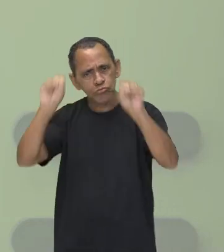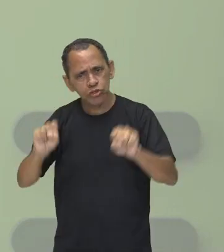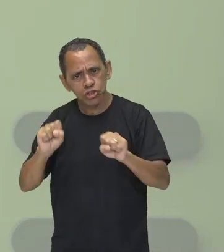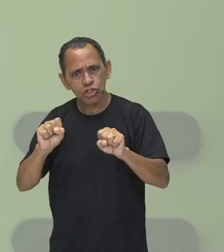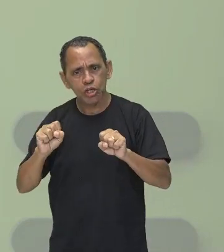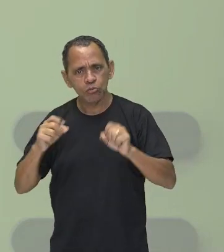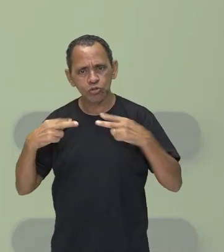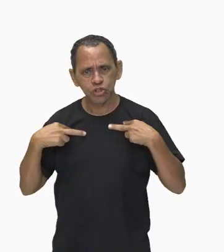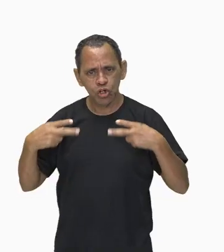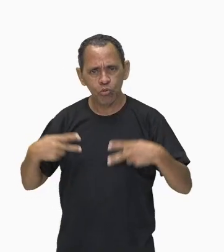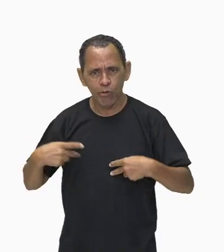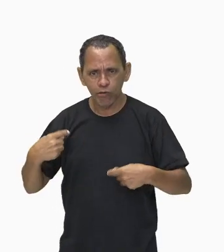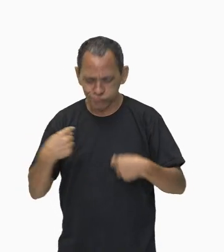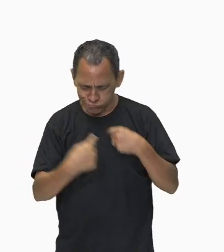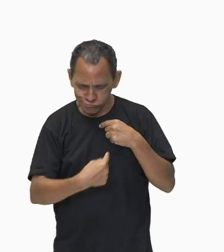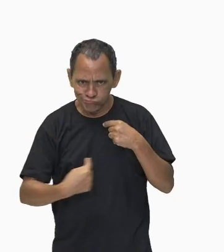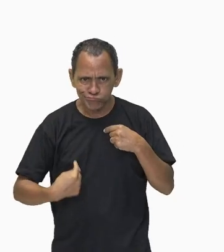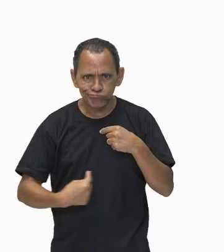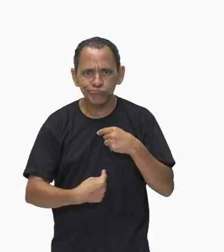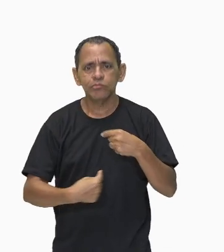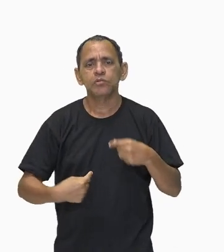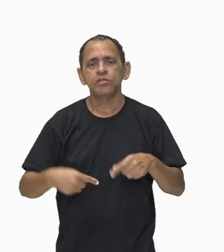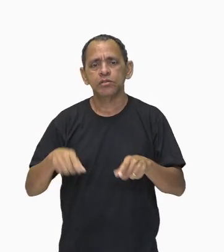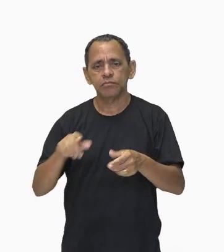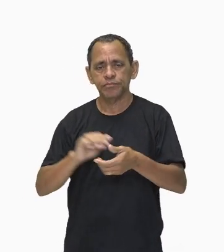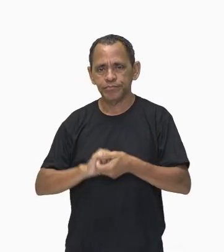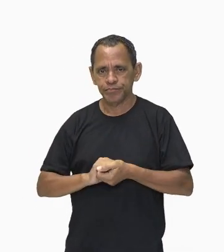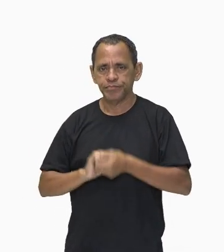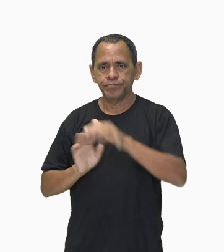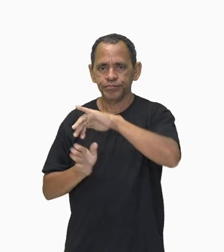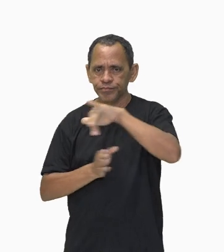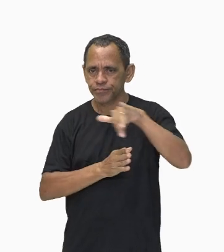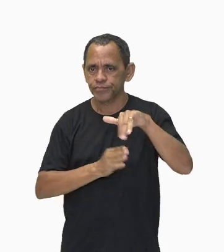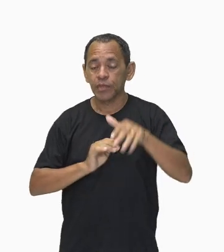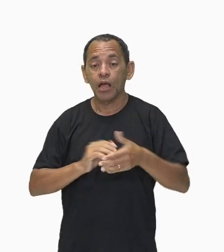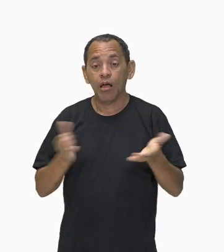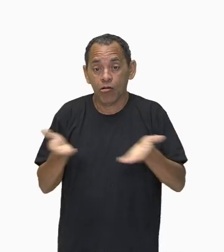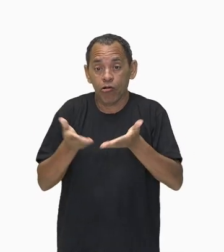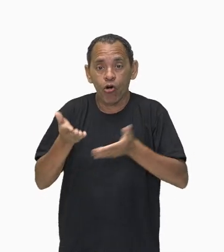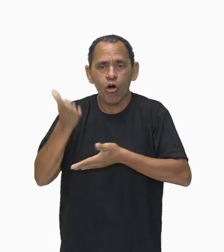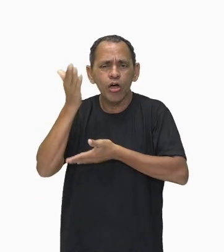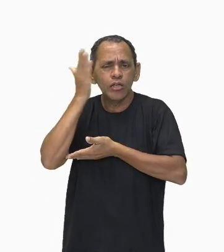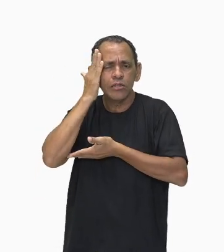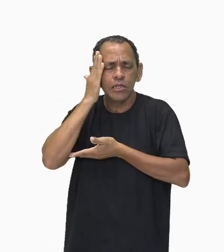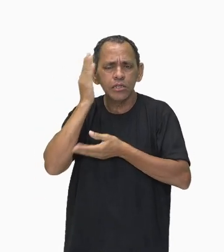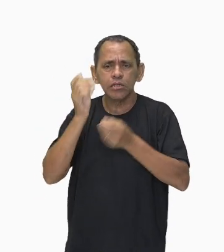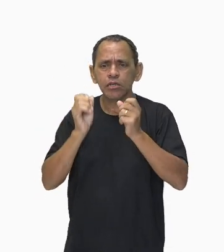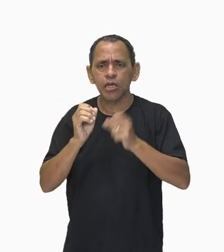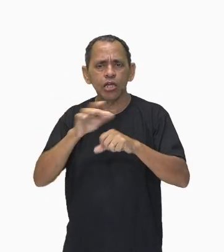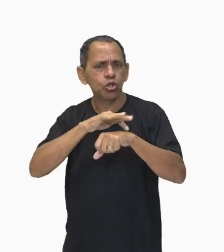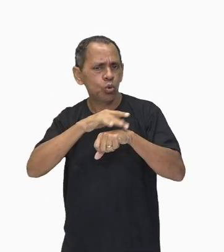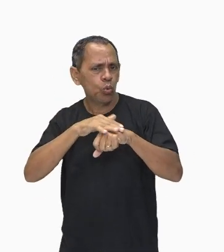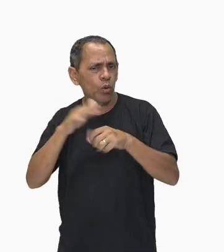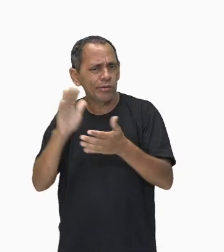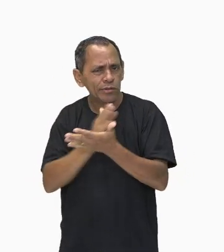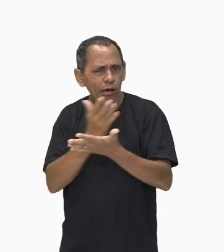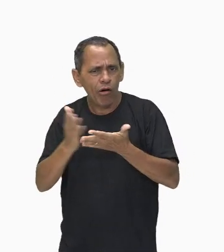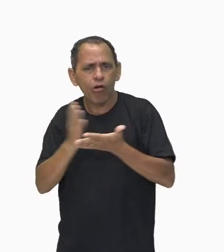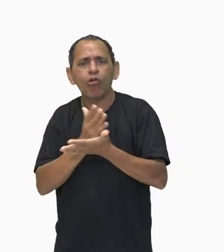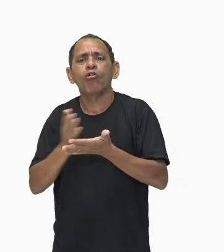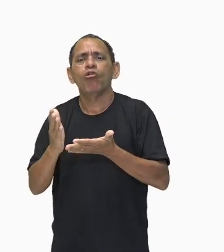humano. Vamos entender agora algumas doenças